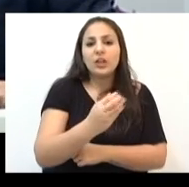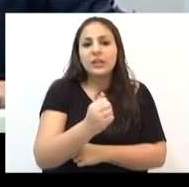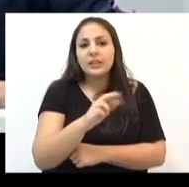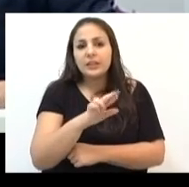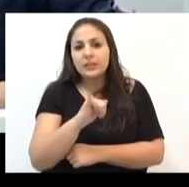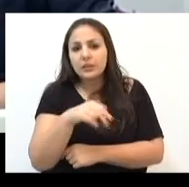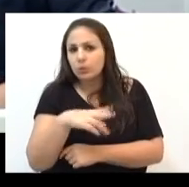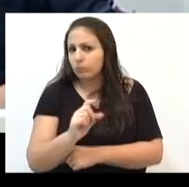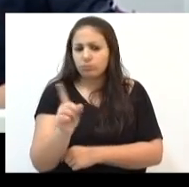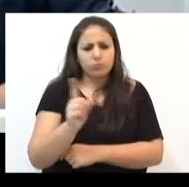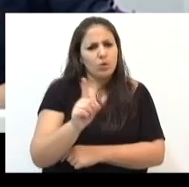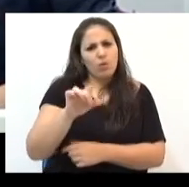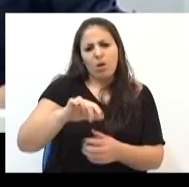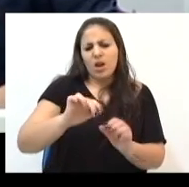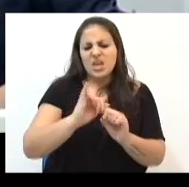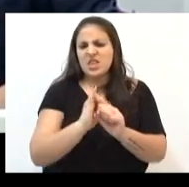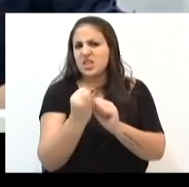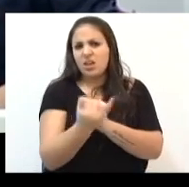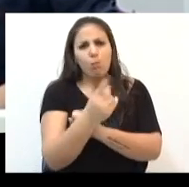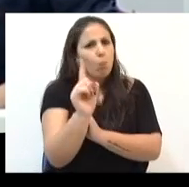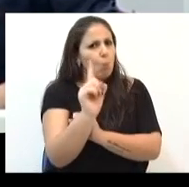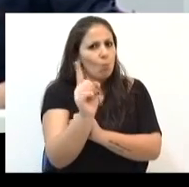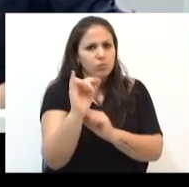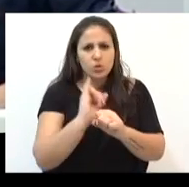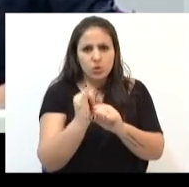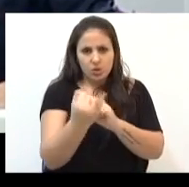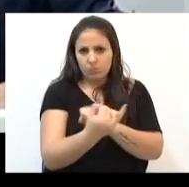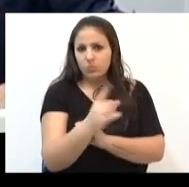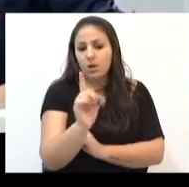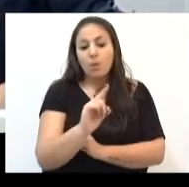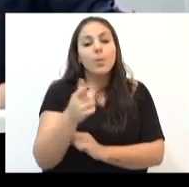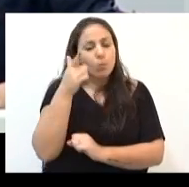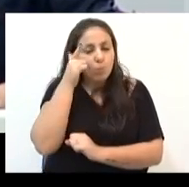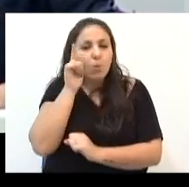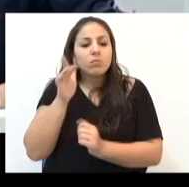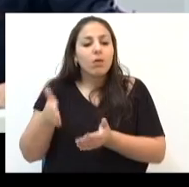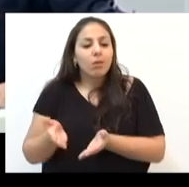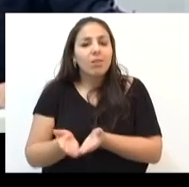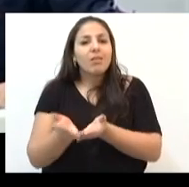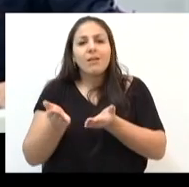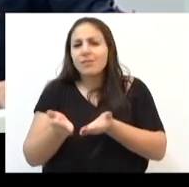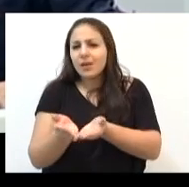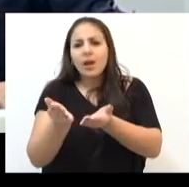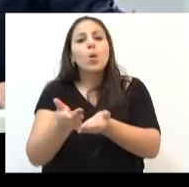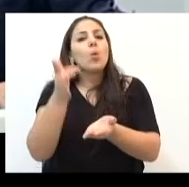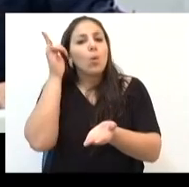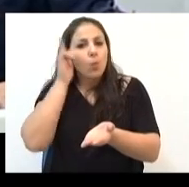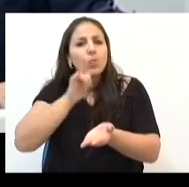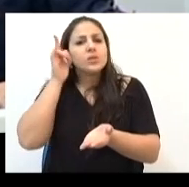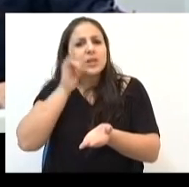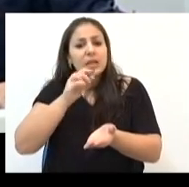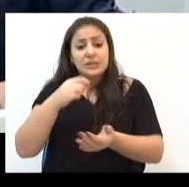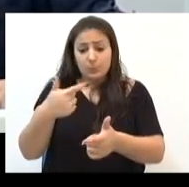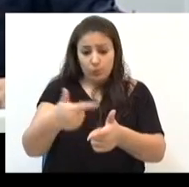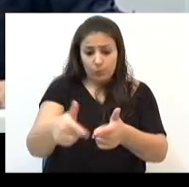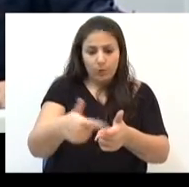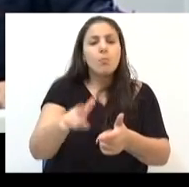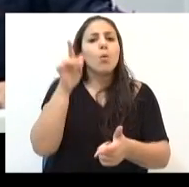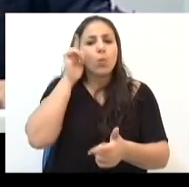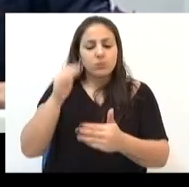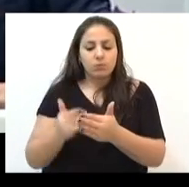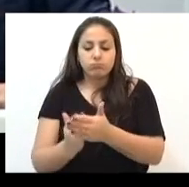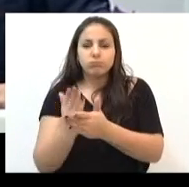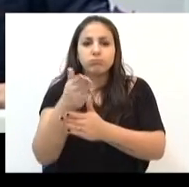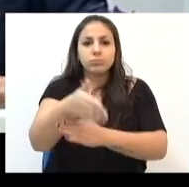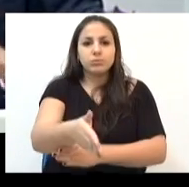uma ilha, mas que vem sabendo navegar nesses mares turbulentos que se